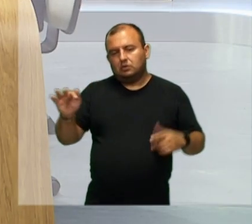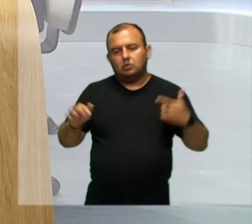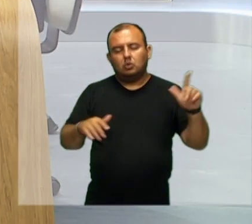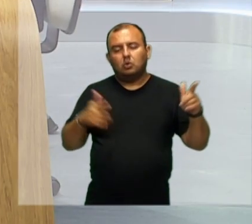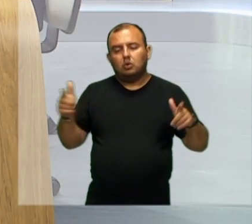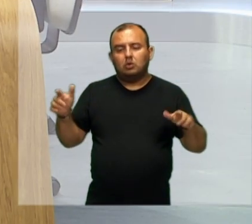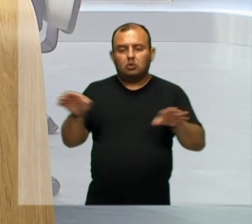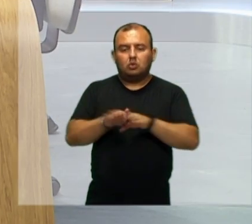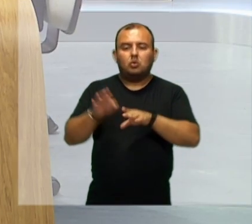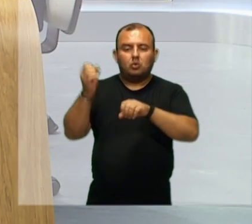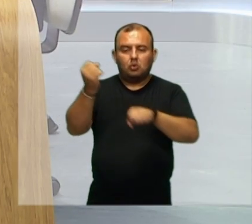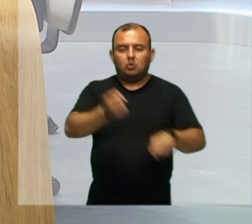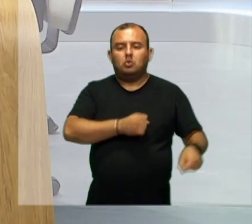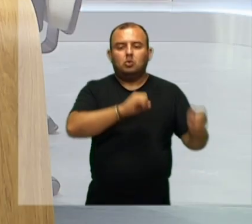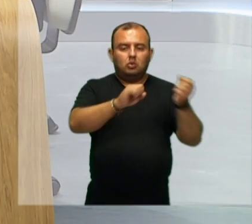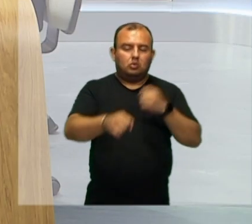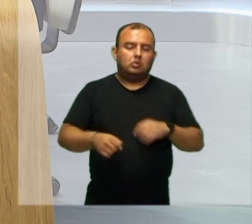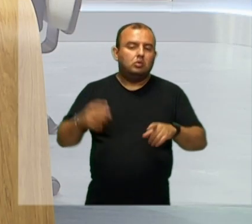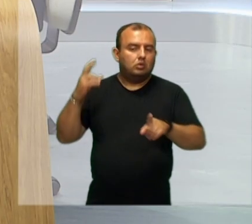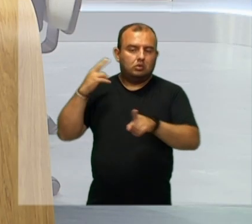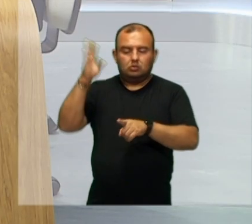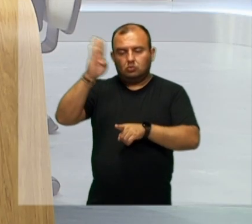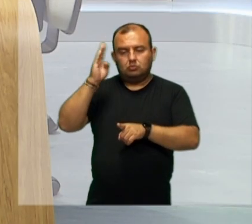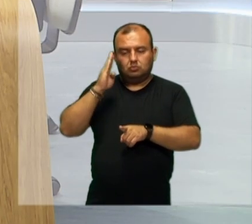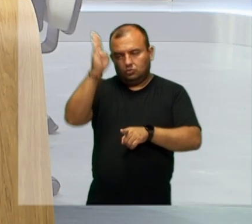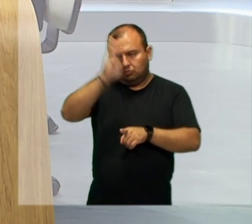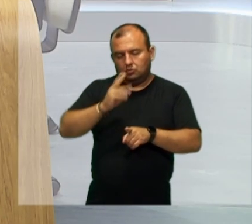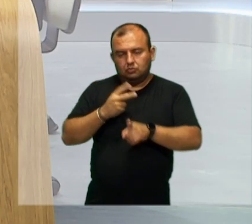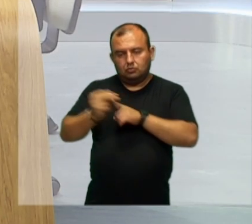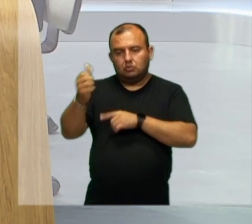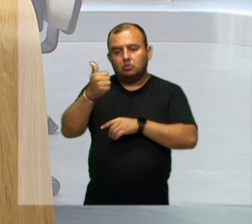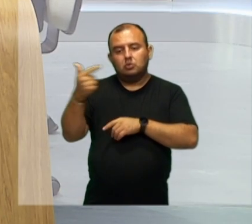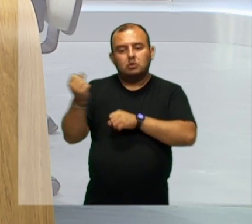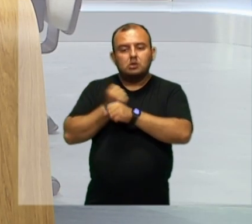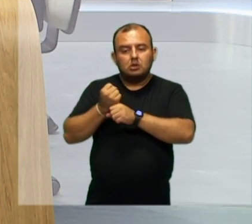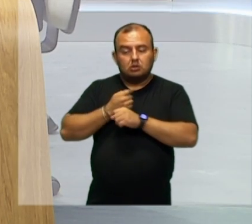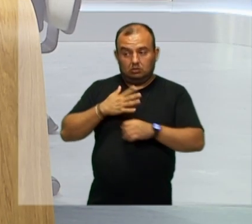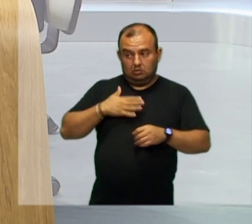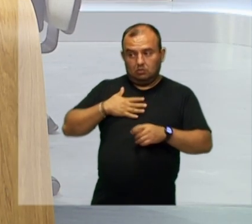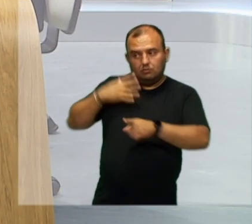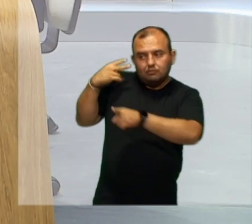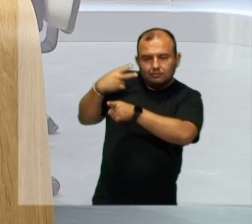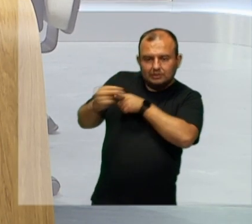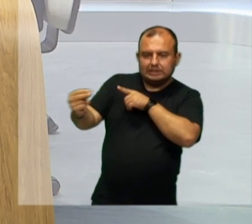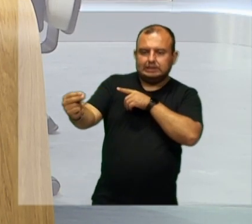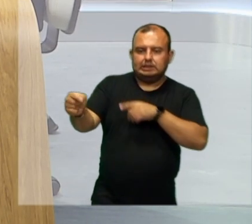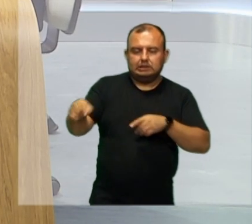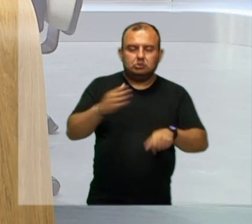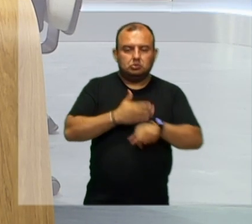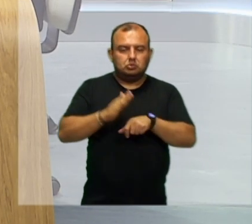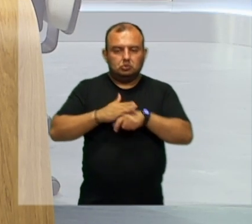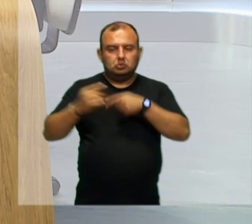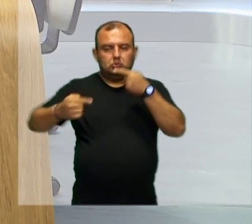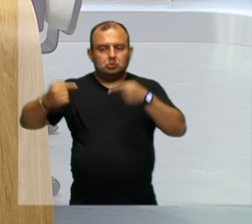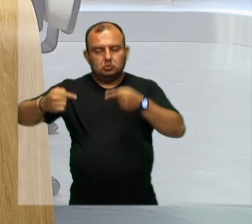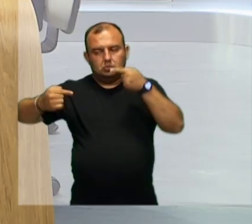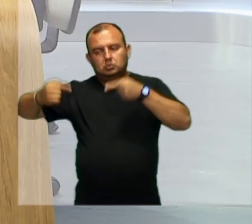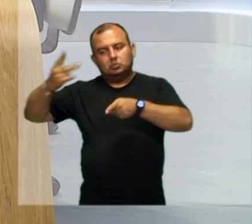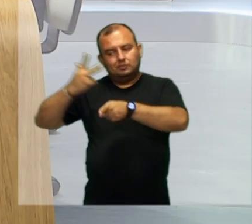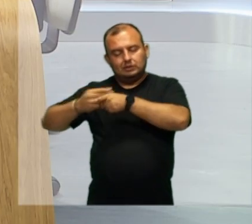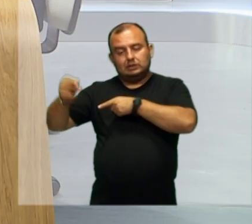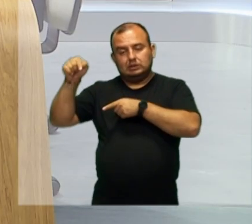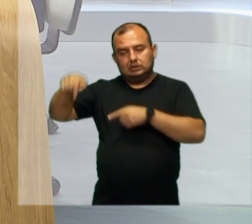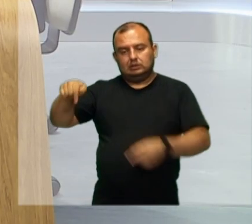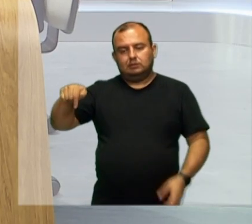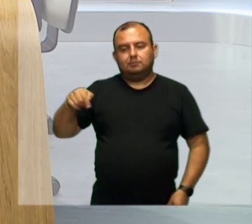Mas no caiaque, no Brasil, ele era invicto há 12 anos. E eu consegui, através dos treinamentos, evoluir e bater ele nessa condição, nessa